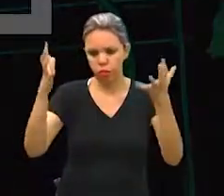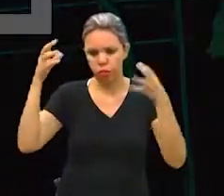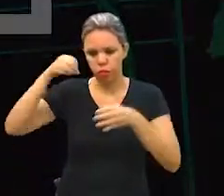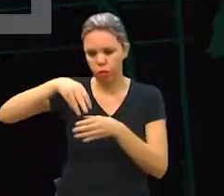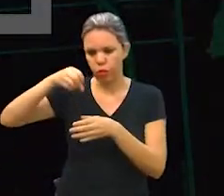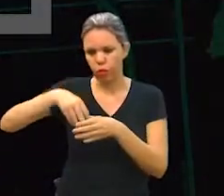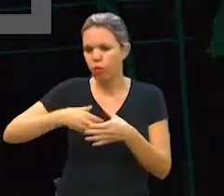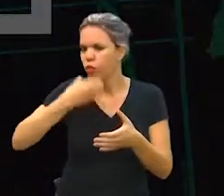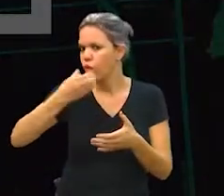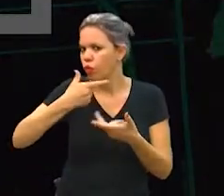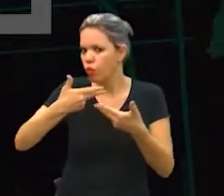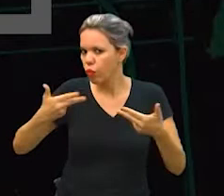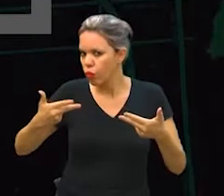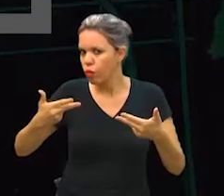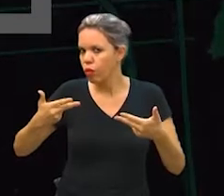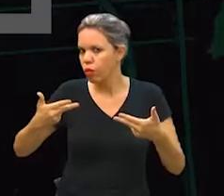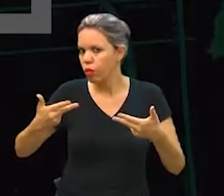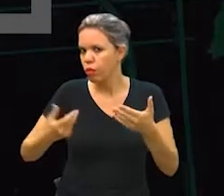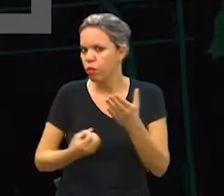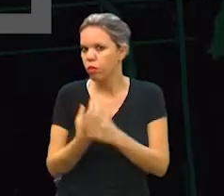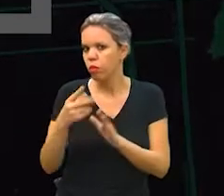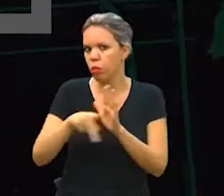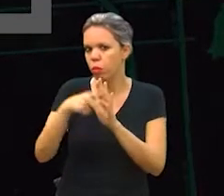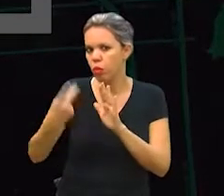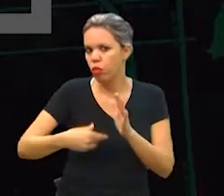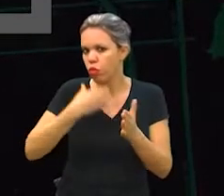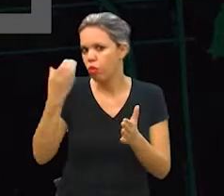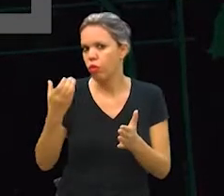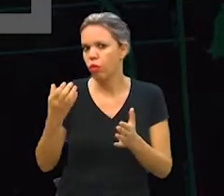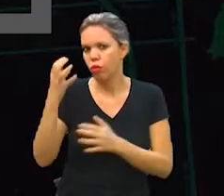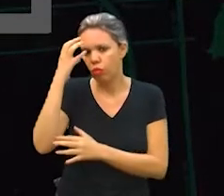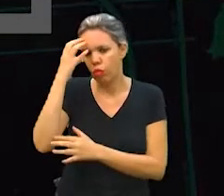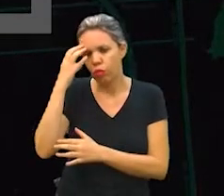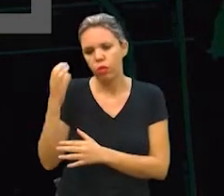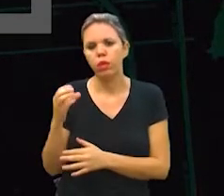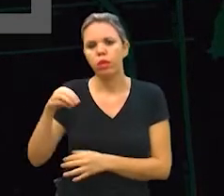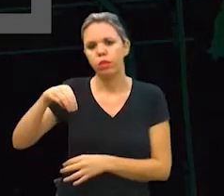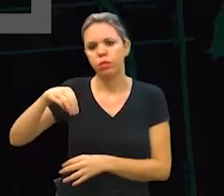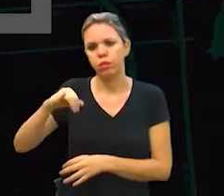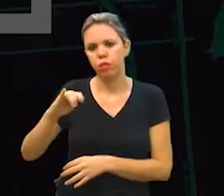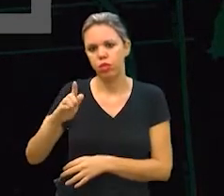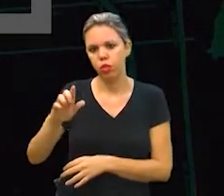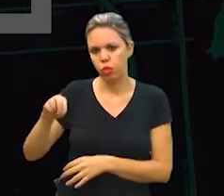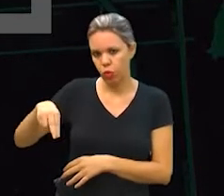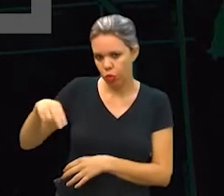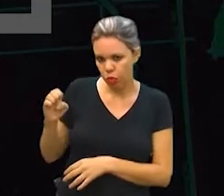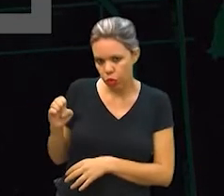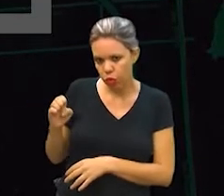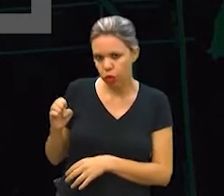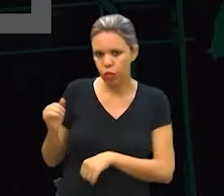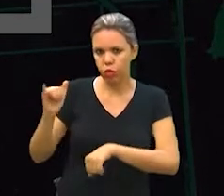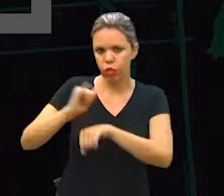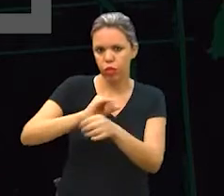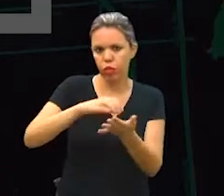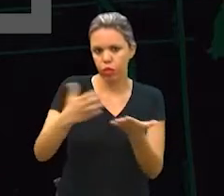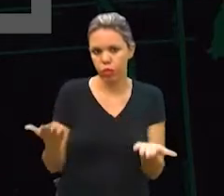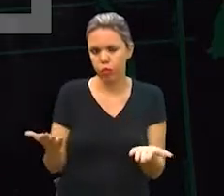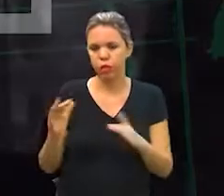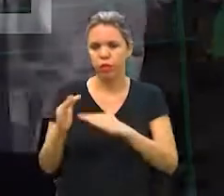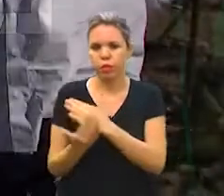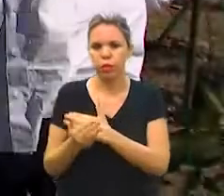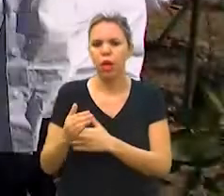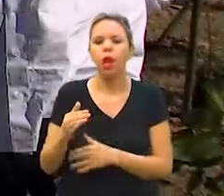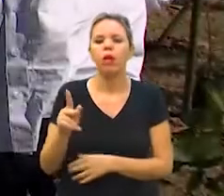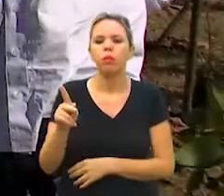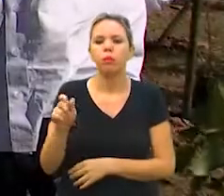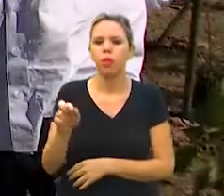reflorestamento com árvores frutíferas e nativas frutíferas na Lagoa do Mingone, no bairro Jardim Paraíso de Viracopos. A ideia